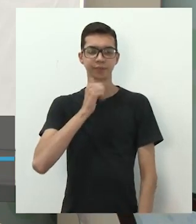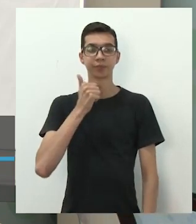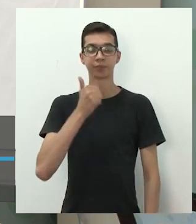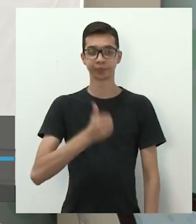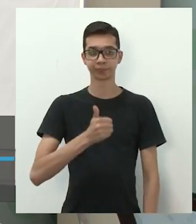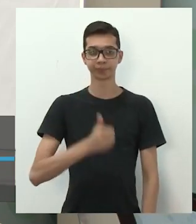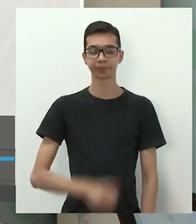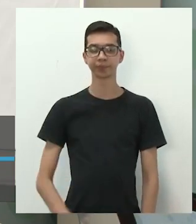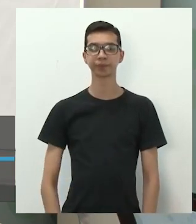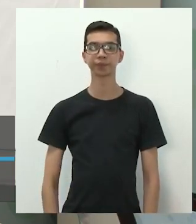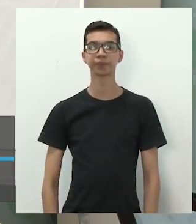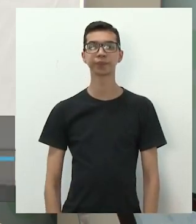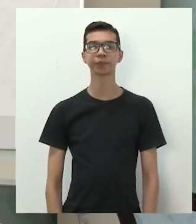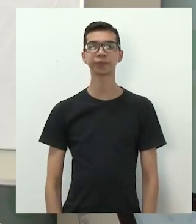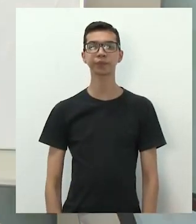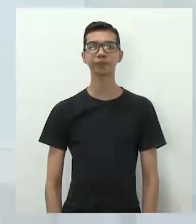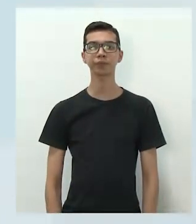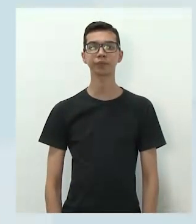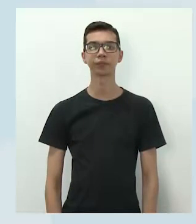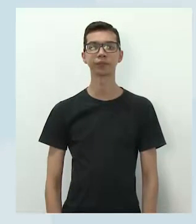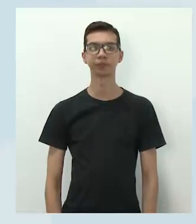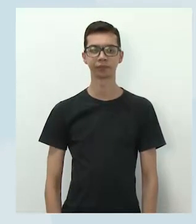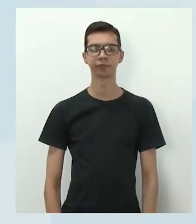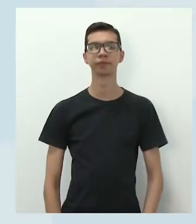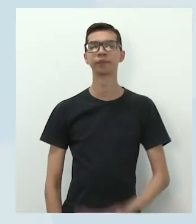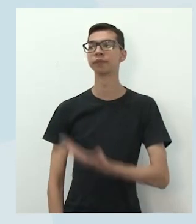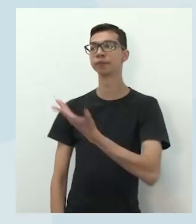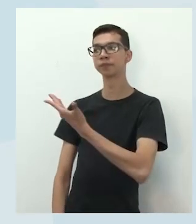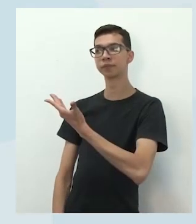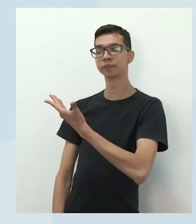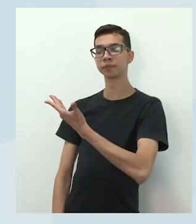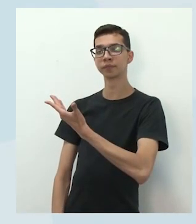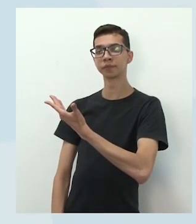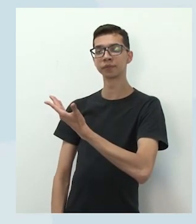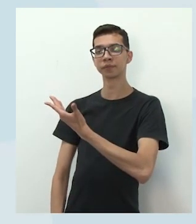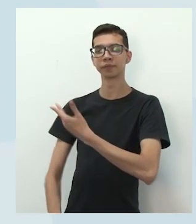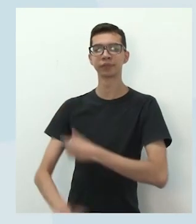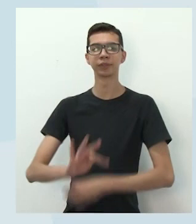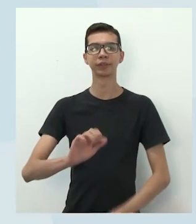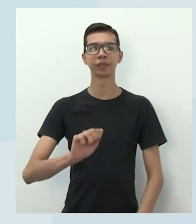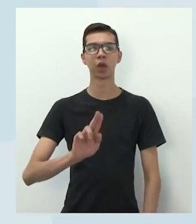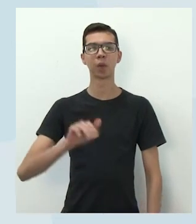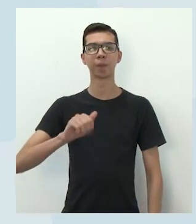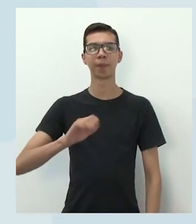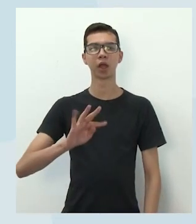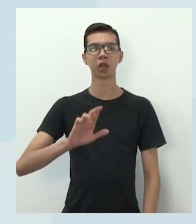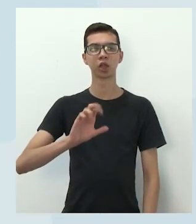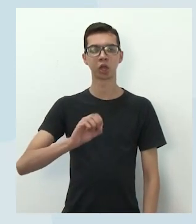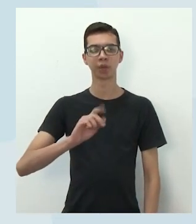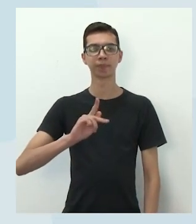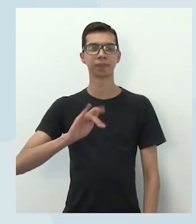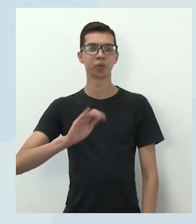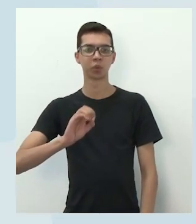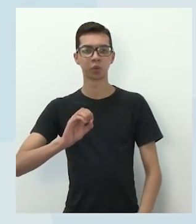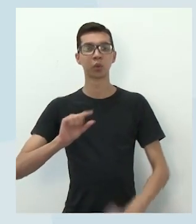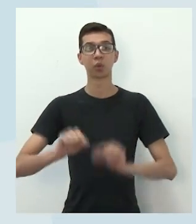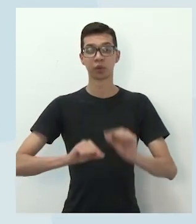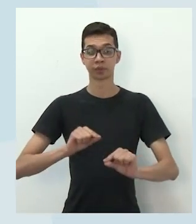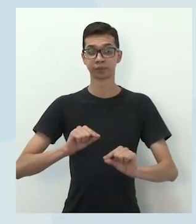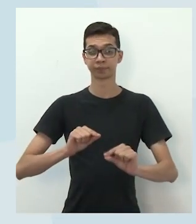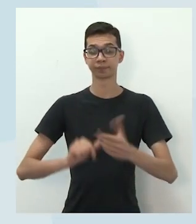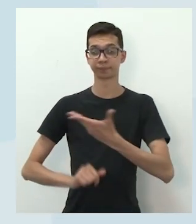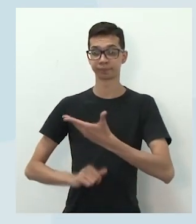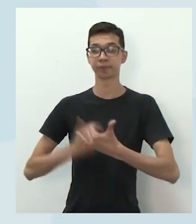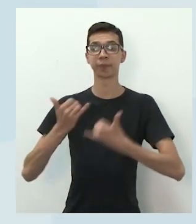só. O taumatrope ou taumatrope também era um brinquedo popular na era vitoriana. Esse é um pouco mais antigo, né? O taumatrope,